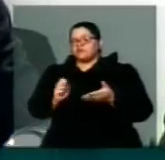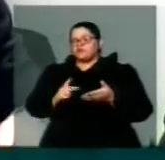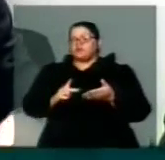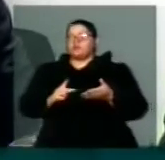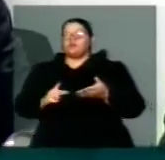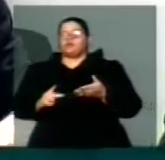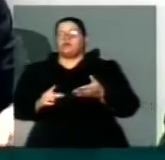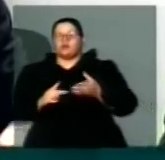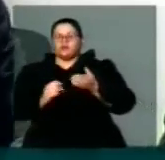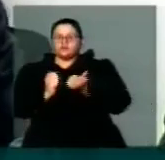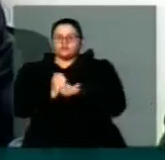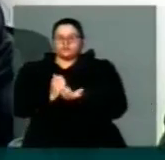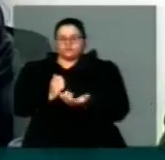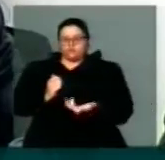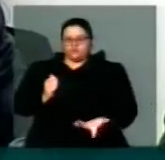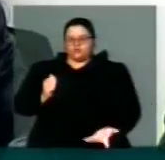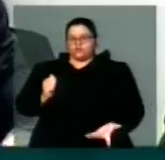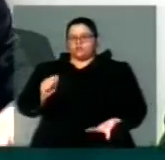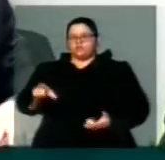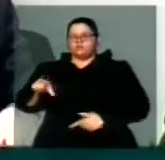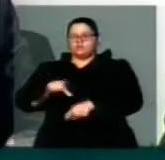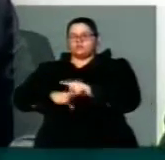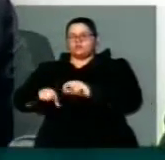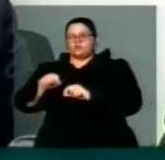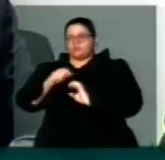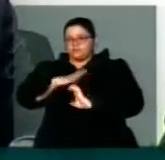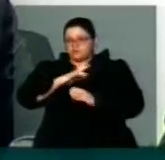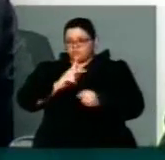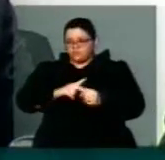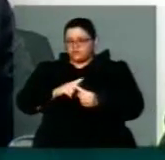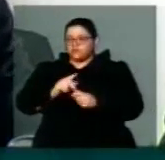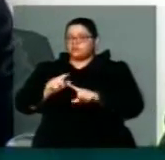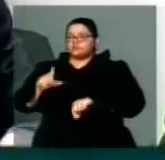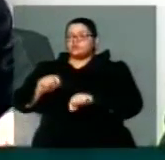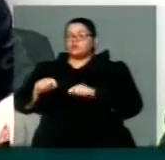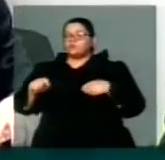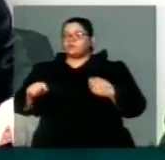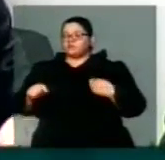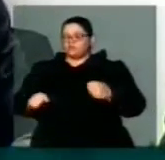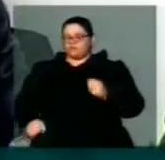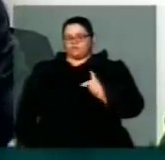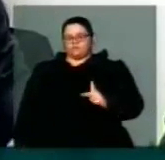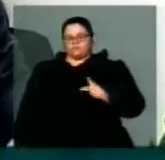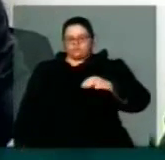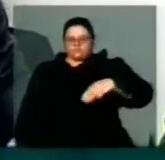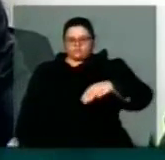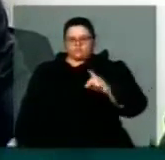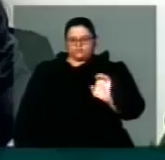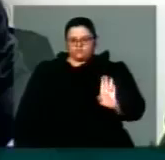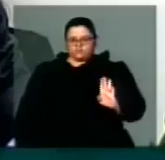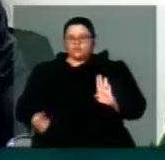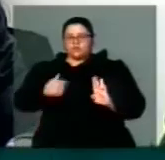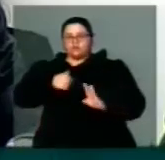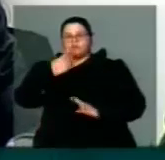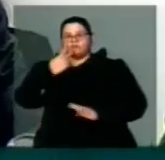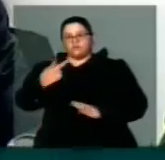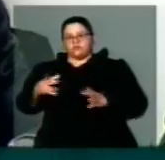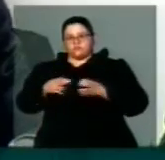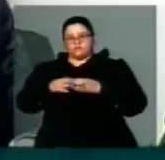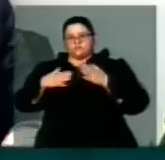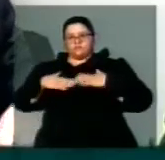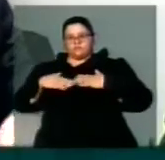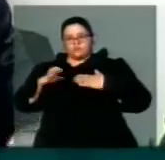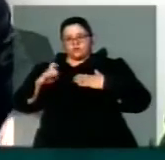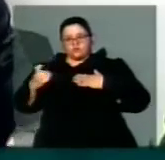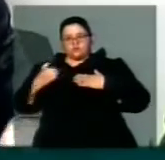teria sido nomeada pelo PMDB e que não o foi, aí eu falo também como ex-líder partidário do meu partido,